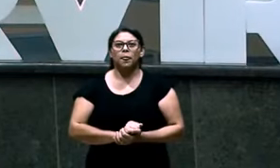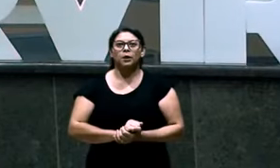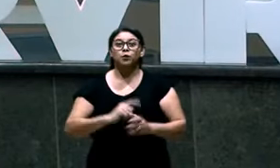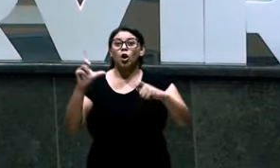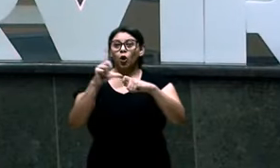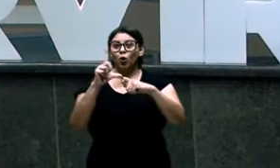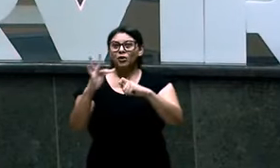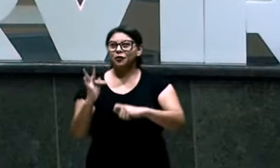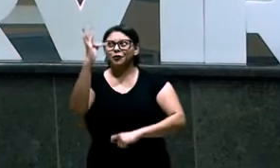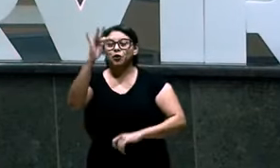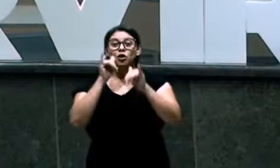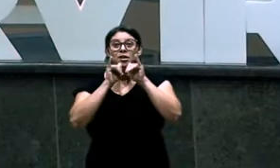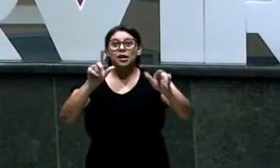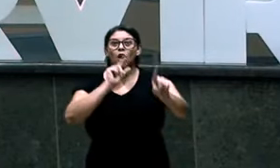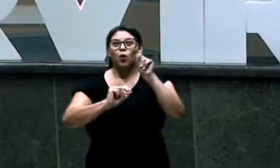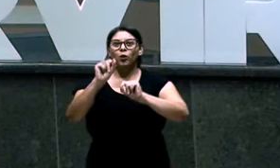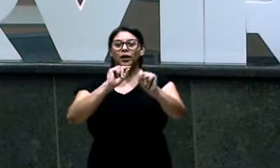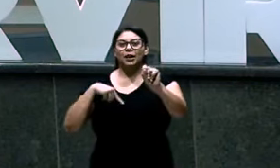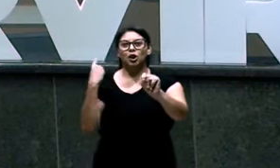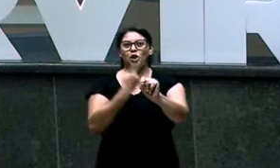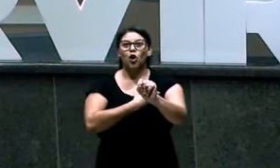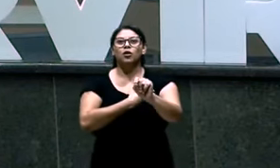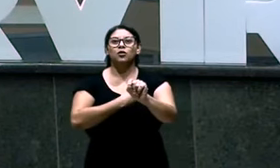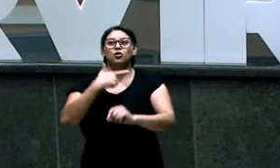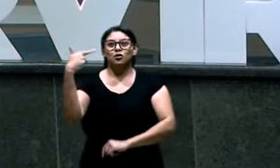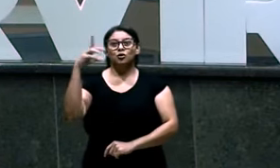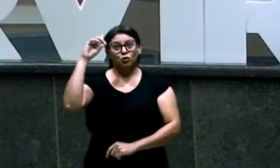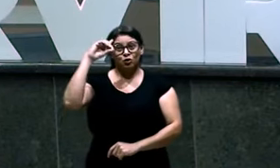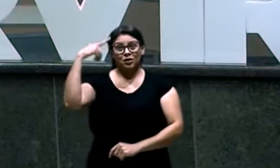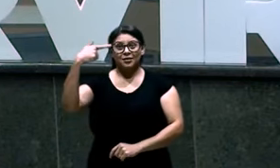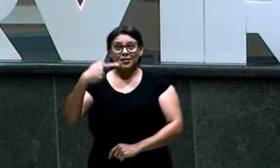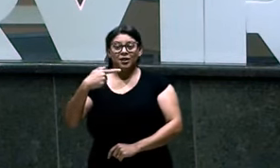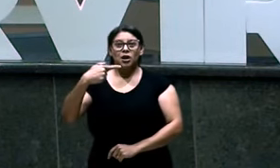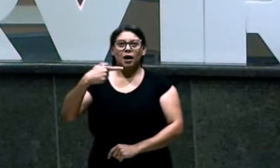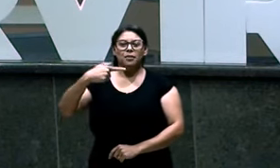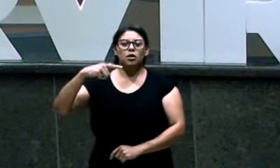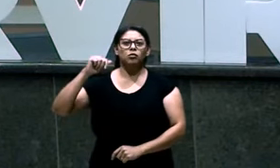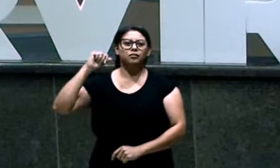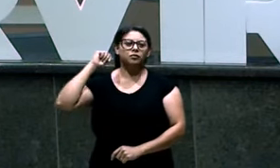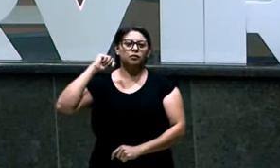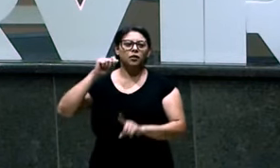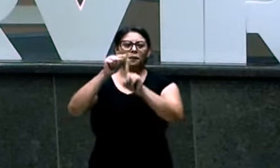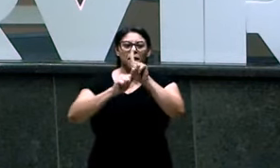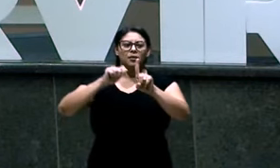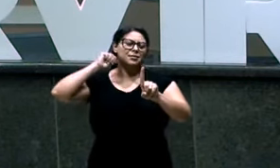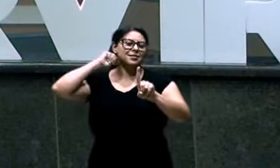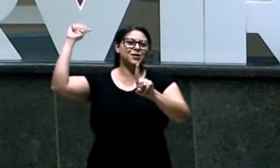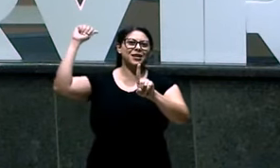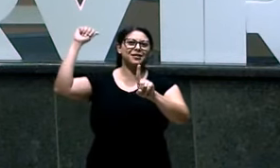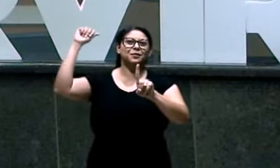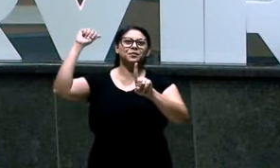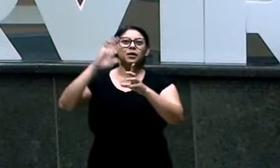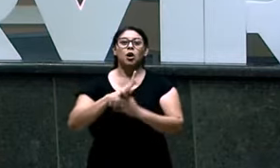às 18 horas, estávamos em Várzea Paulista, todos reunidos em uma igreja que preside o pastor Fábio Rezende. E